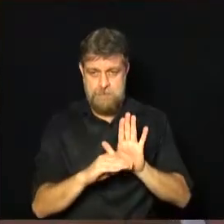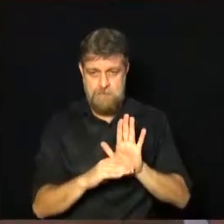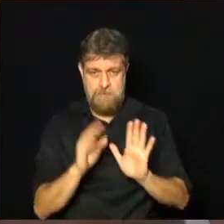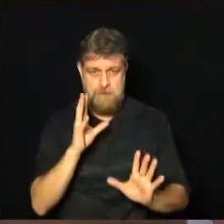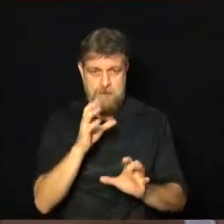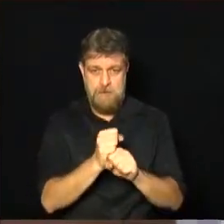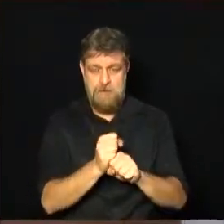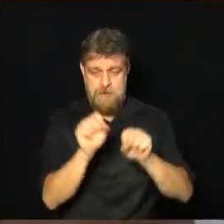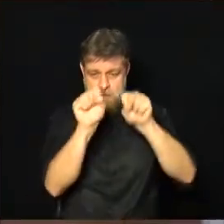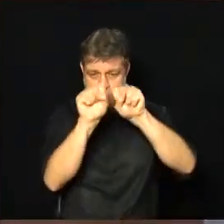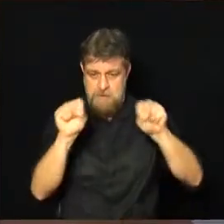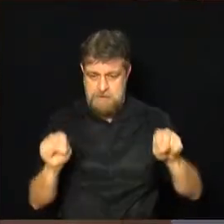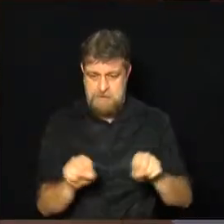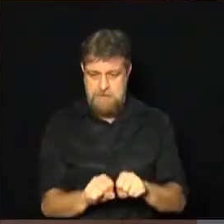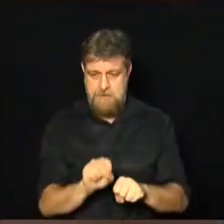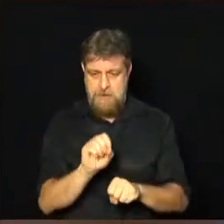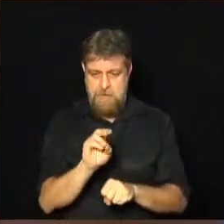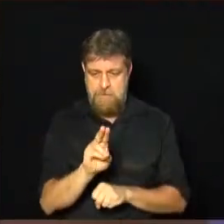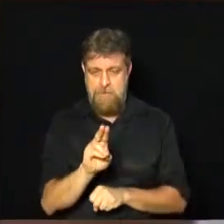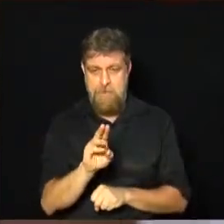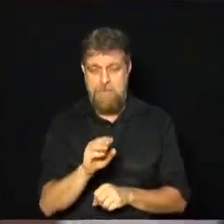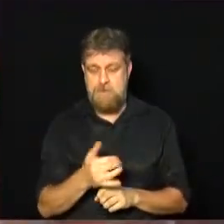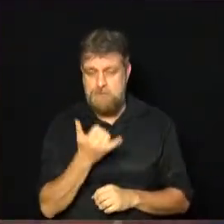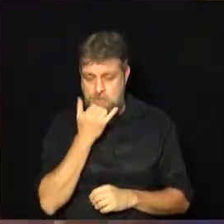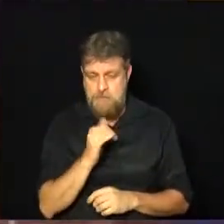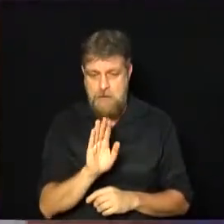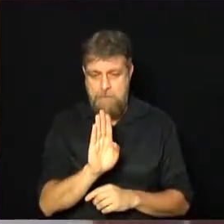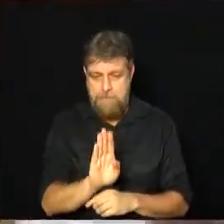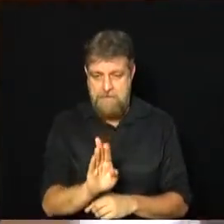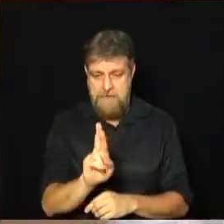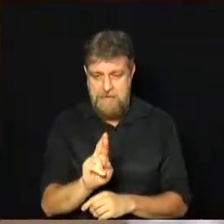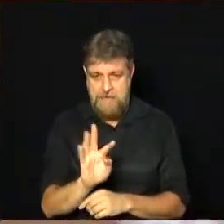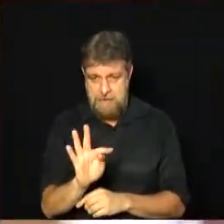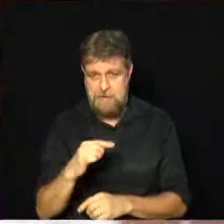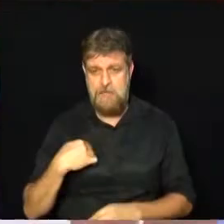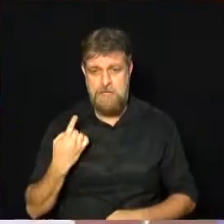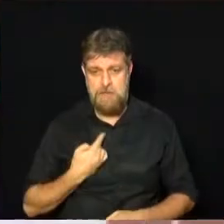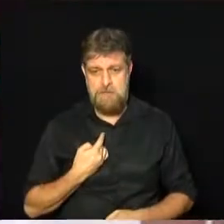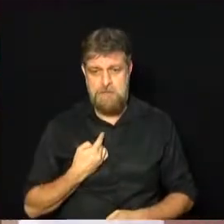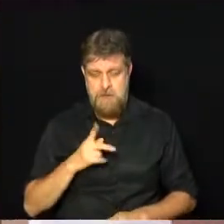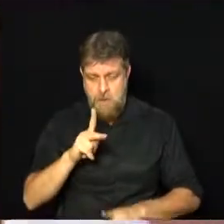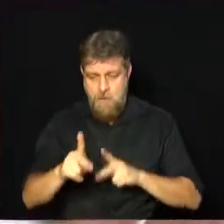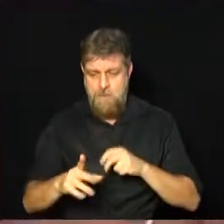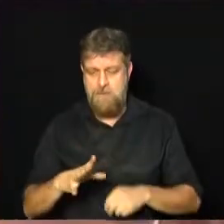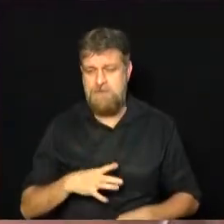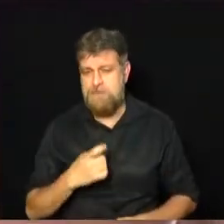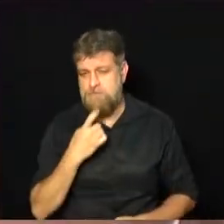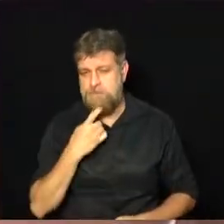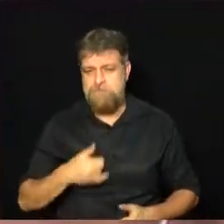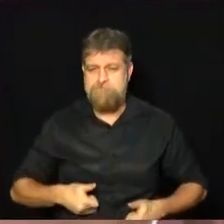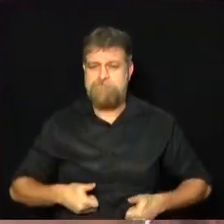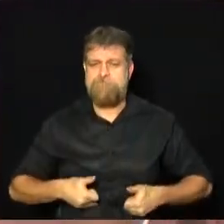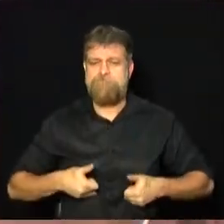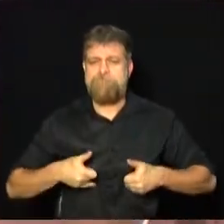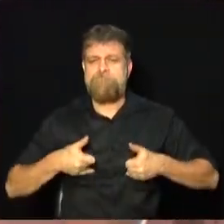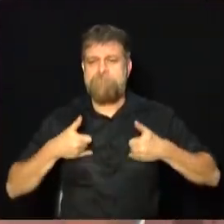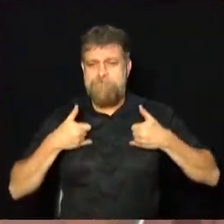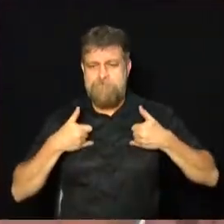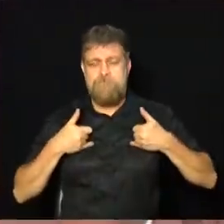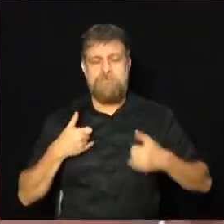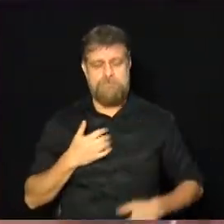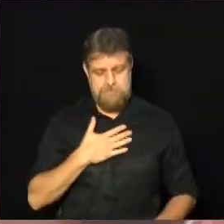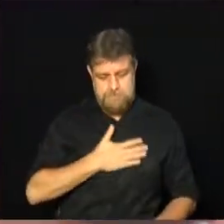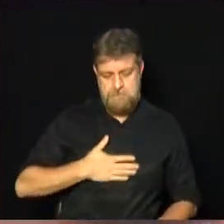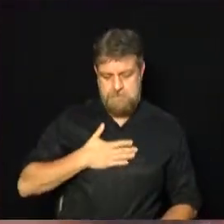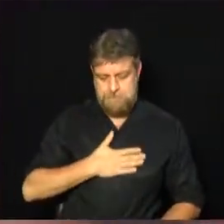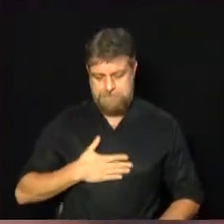sistema BRT, é um sistema que nós, campineiros, devemos ter o maior orgulho, que, como mencionado aqui pelo